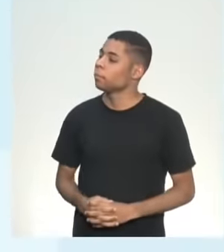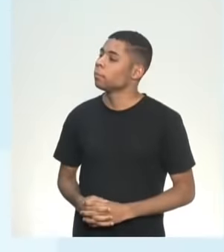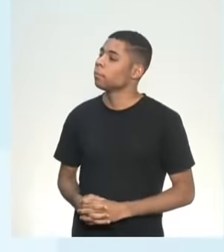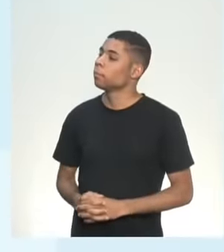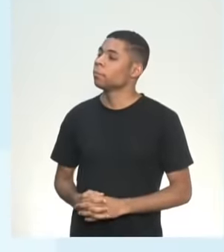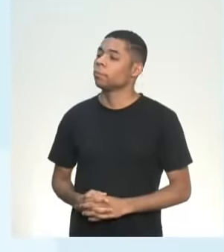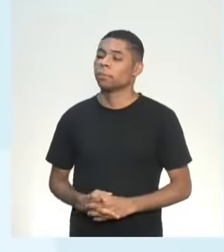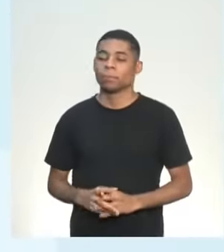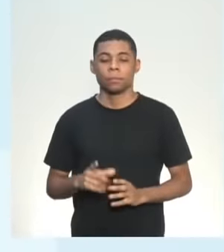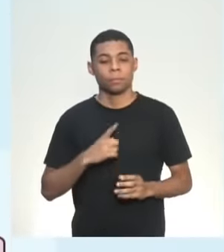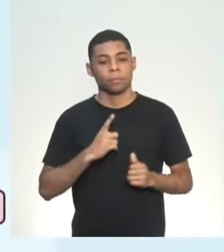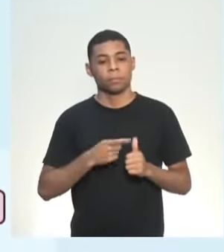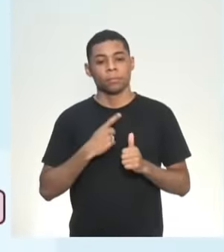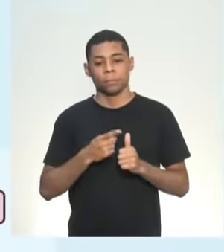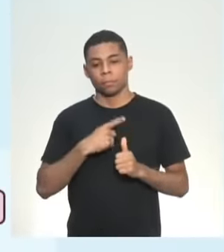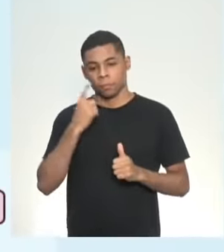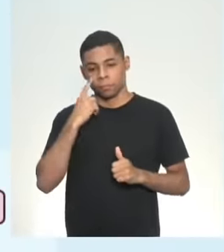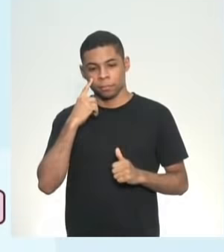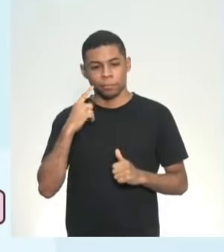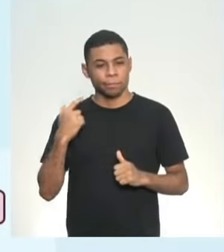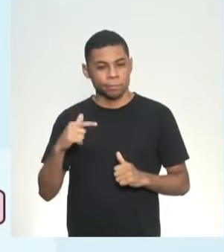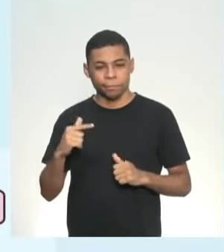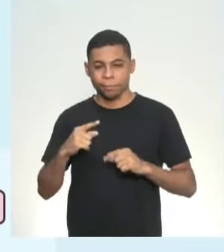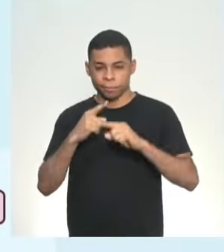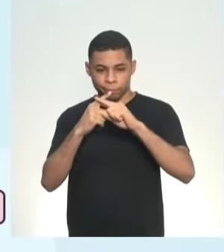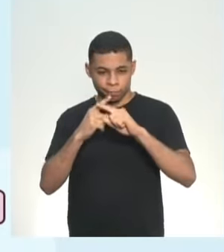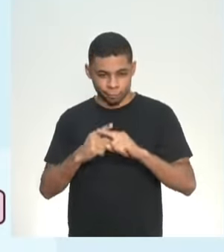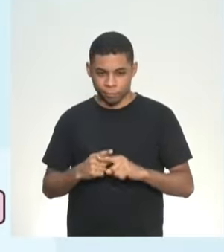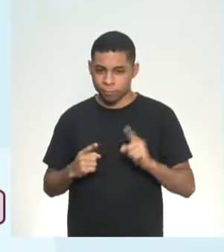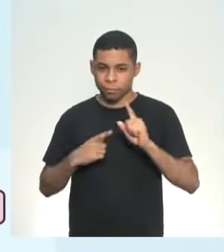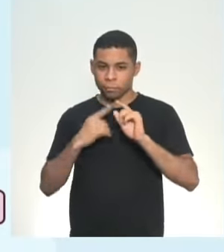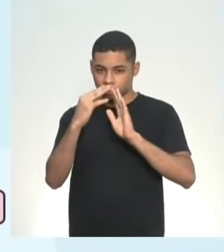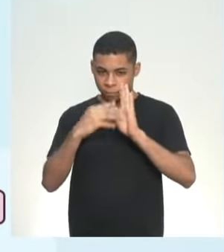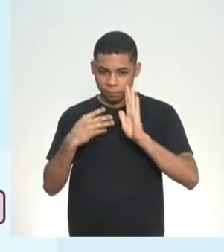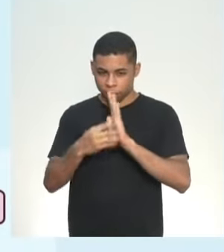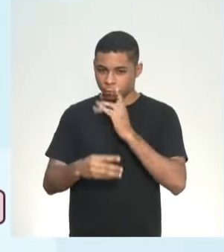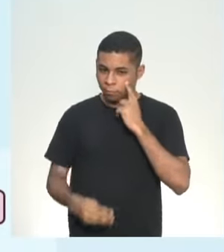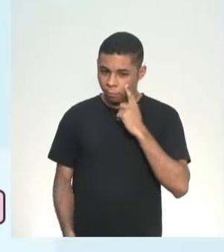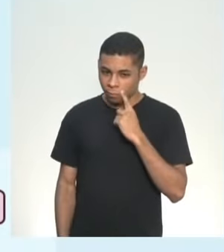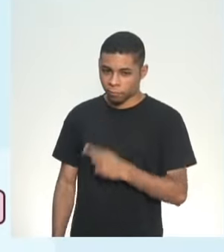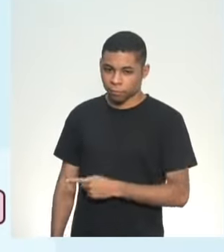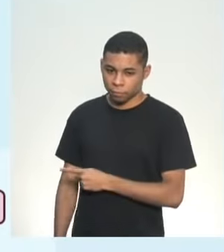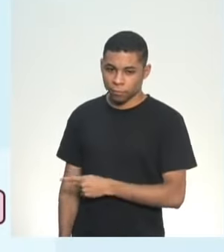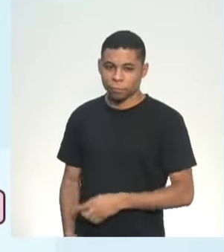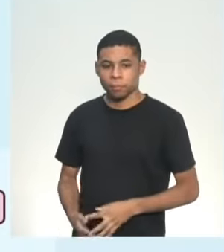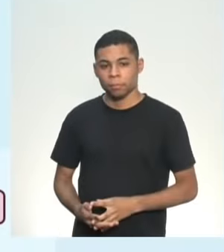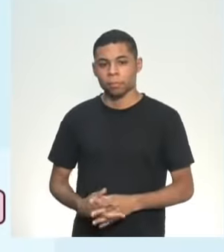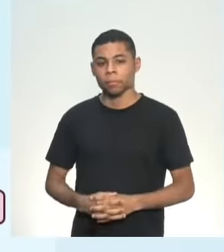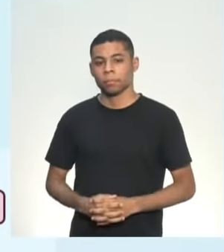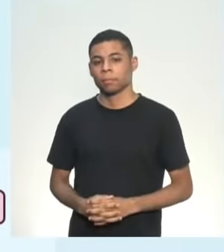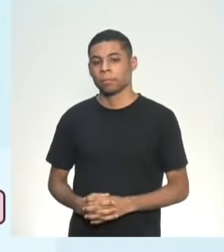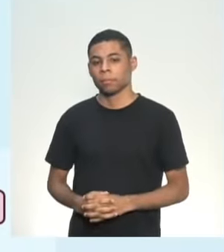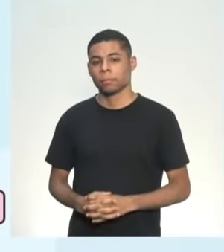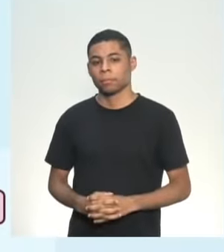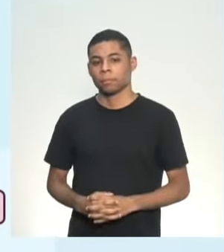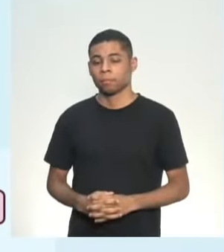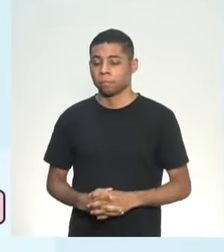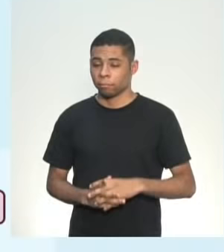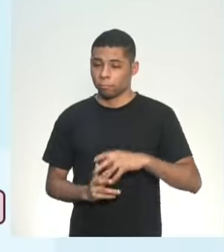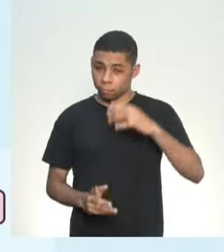na tela a gente tem a primeira laço tá vendo que não tem nenhum xizinho a gente tem uma tabela ali com mandei tuesday wednesday thursday Friday